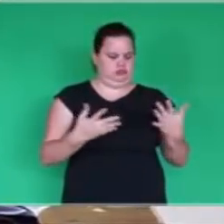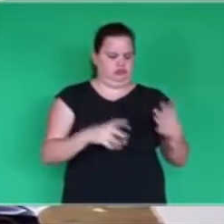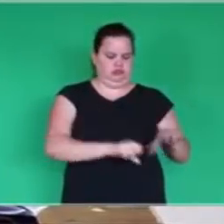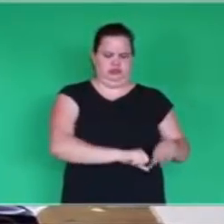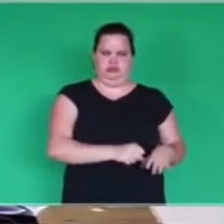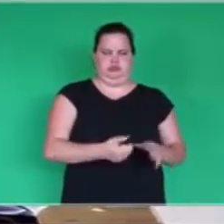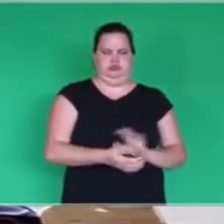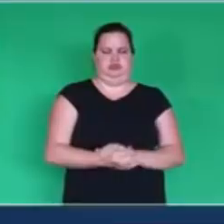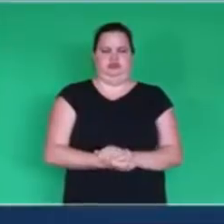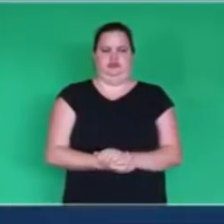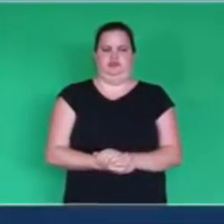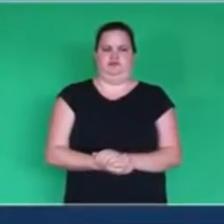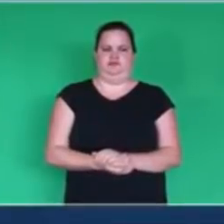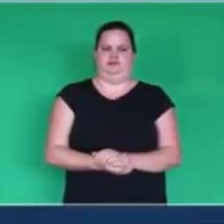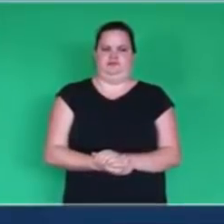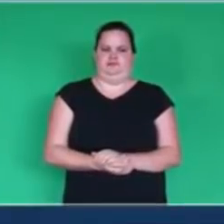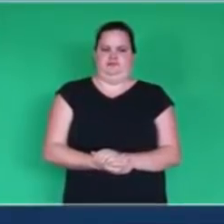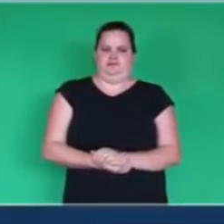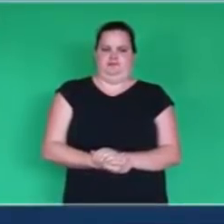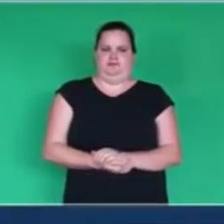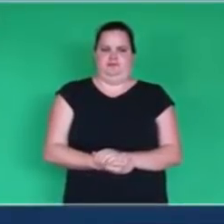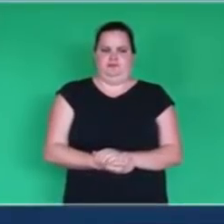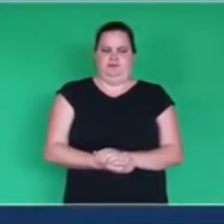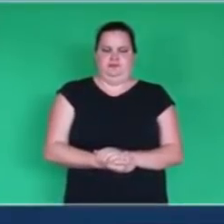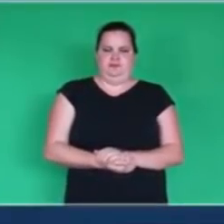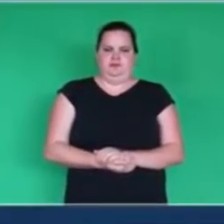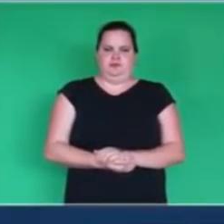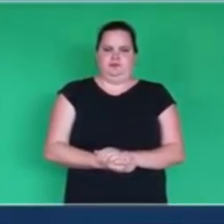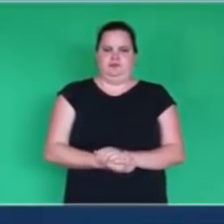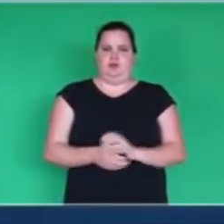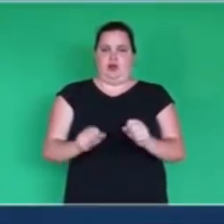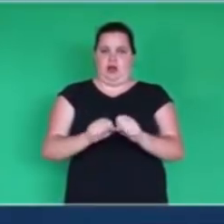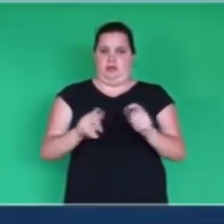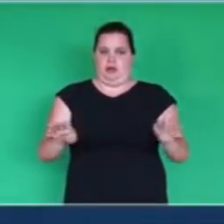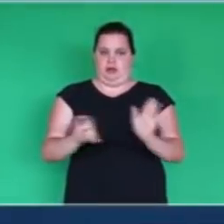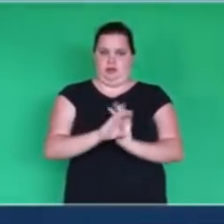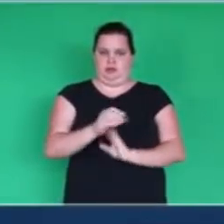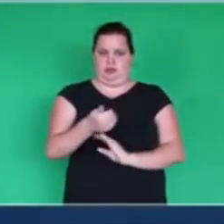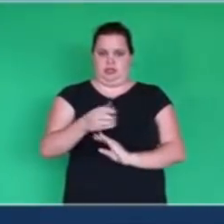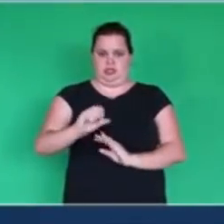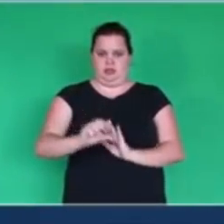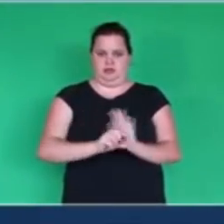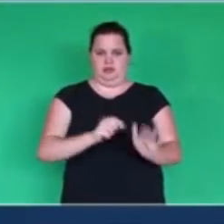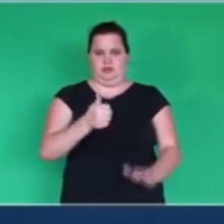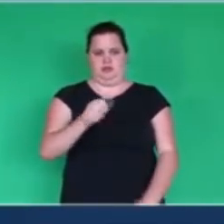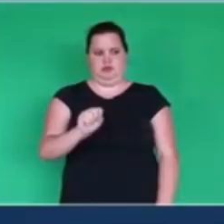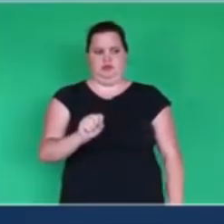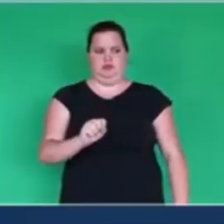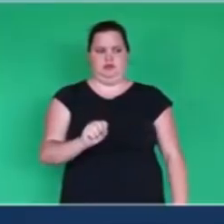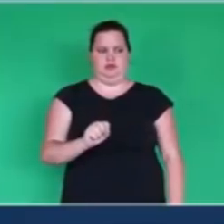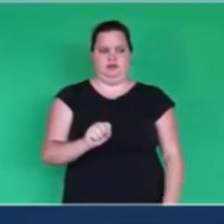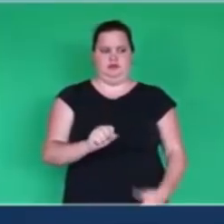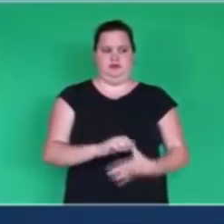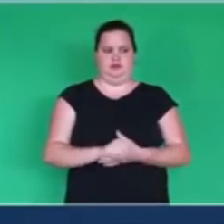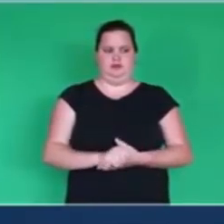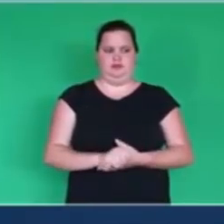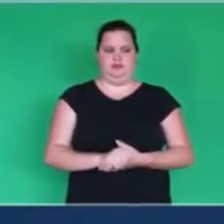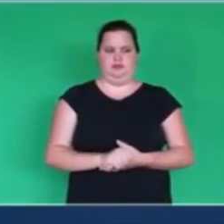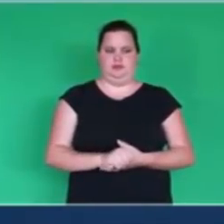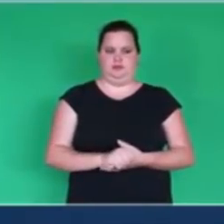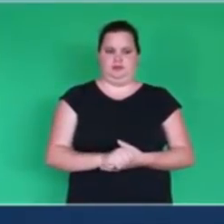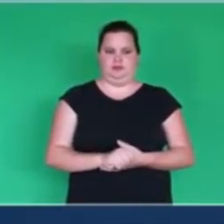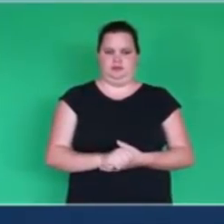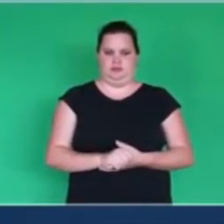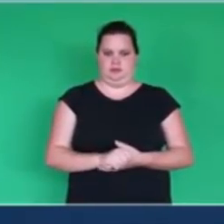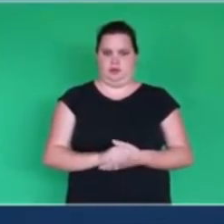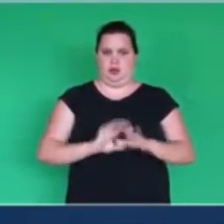Continuando. Agora aqui. Esse ainda é Apocalipse 19, verso 18. Diz assim, vinde aves do